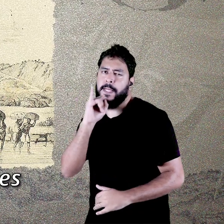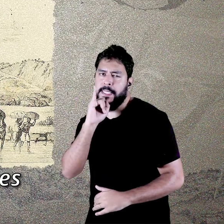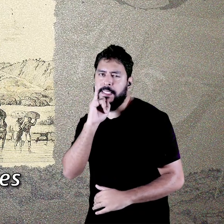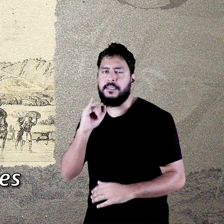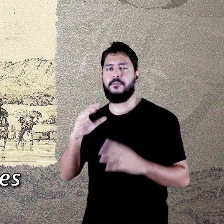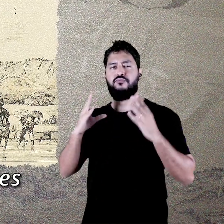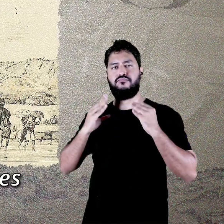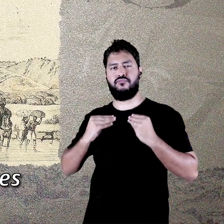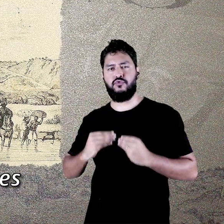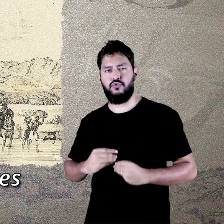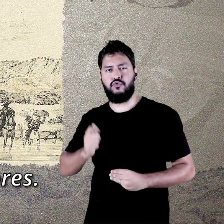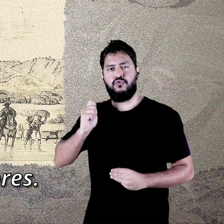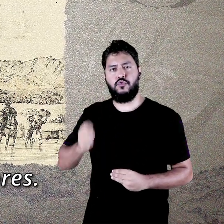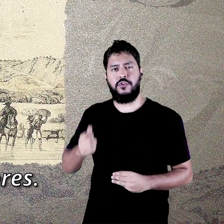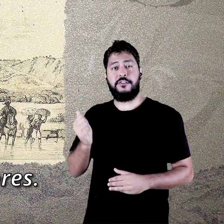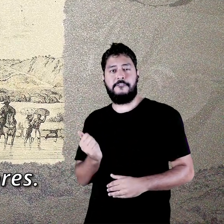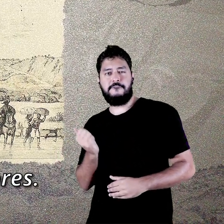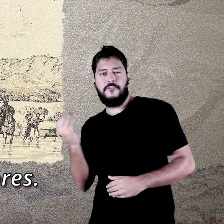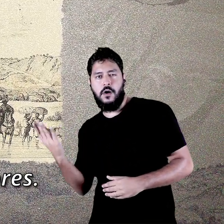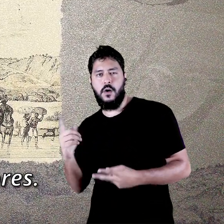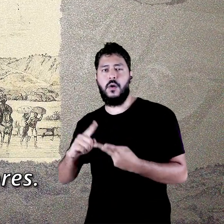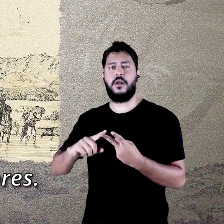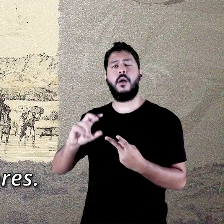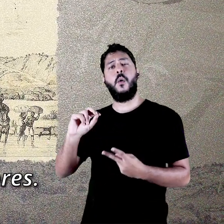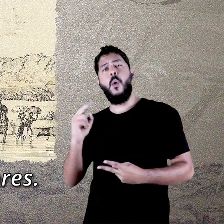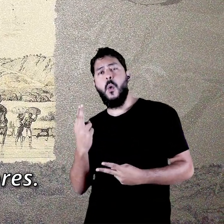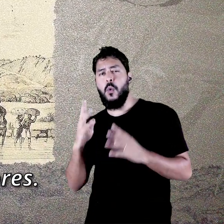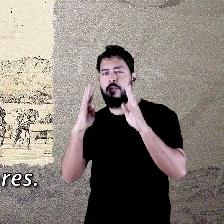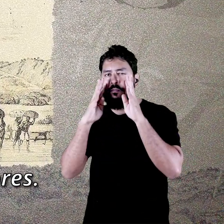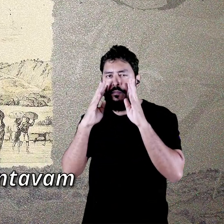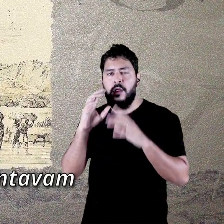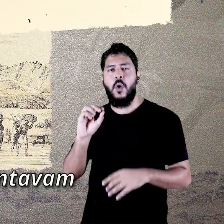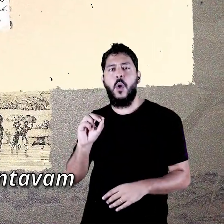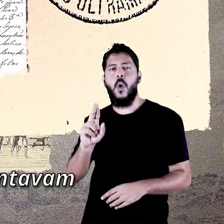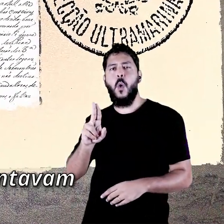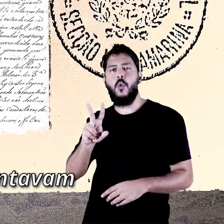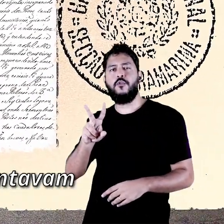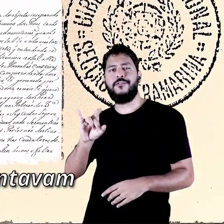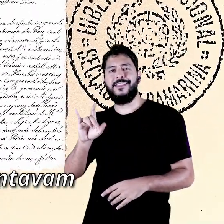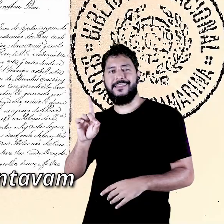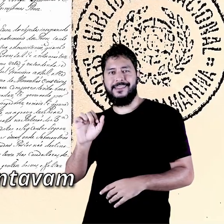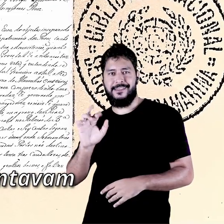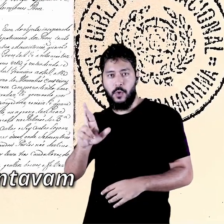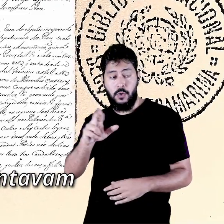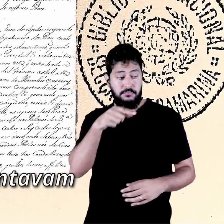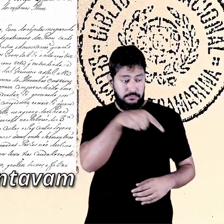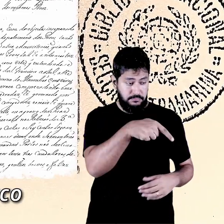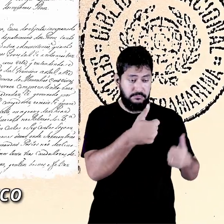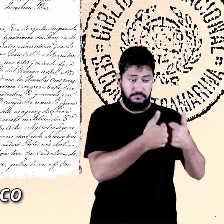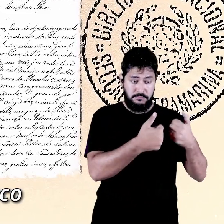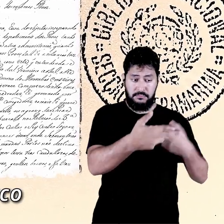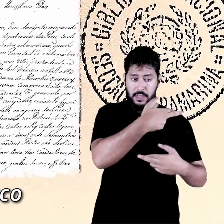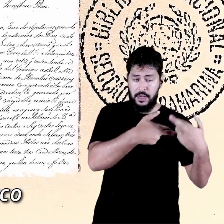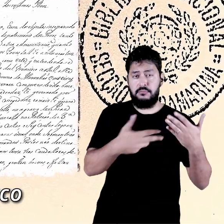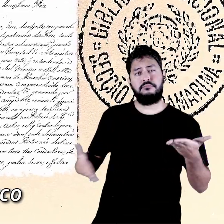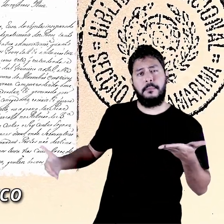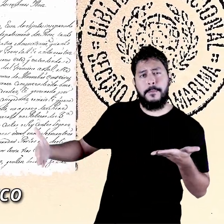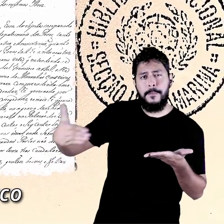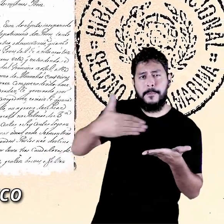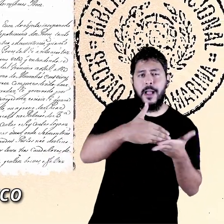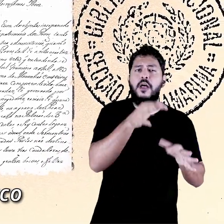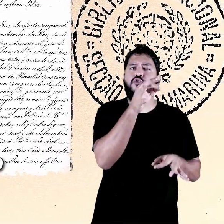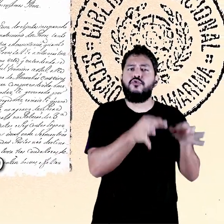partiam de fóruns inferiores, como juízes de fora e ouvidores. Os membros das câmaras argumentavam que a criação de um